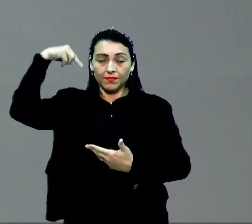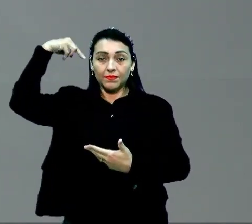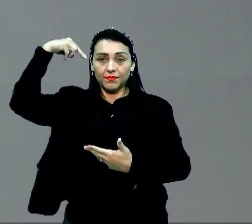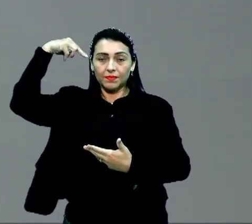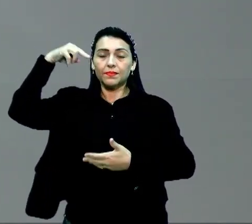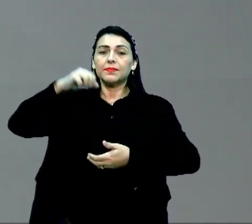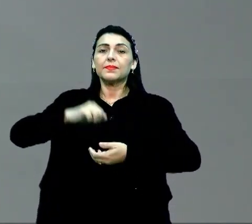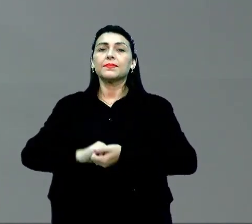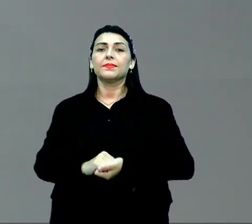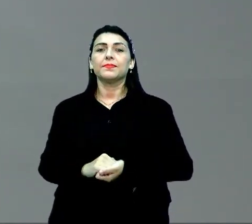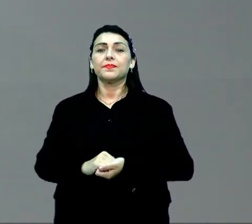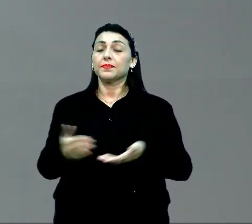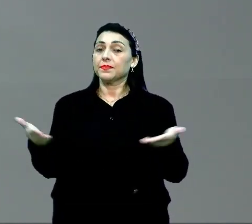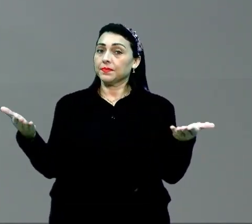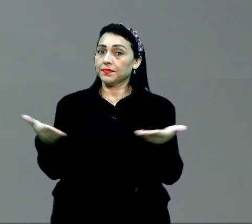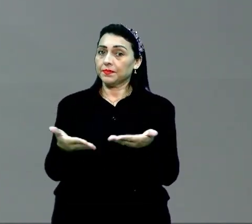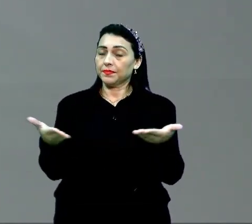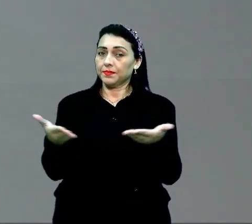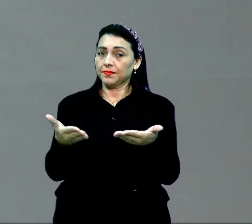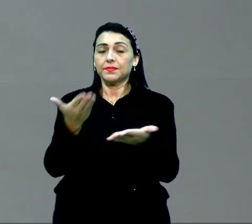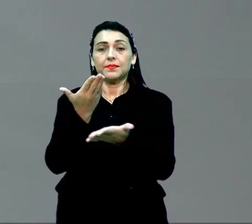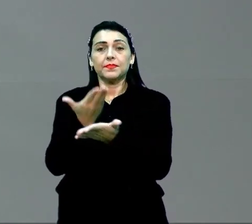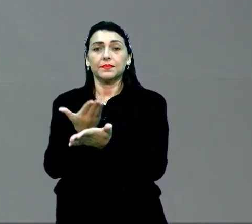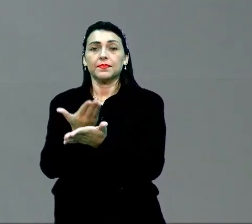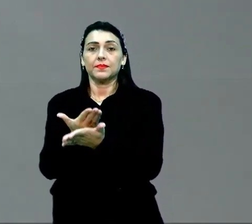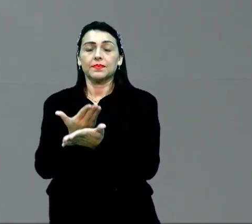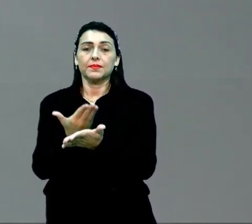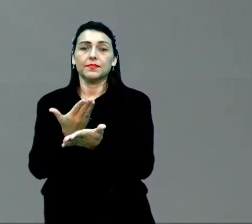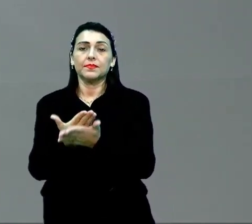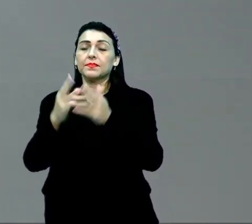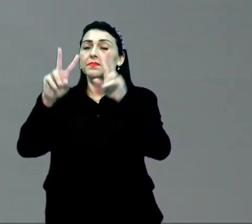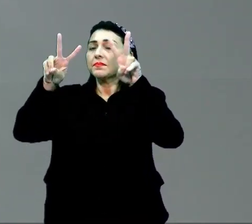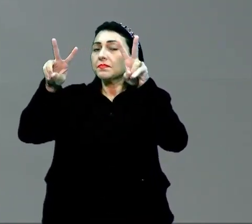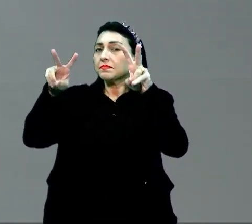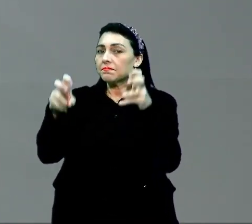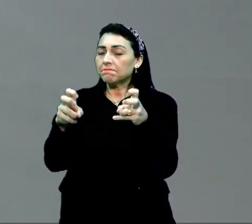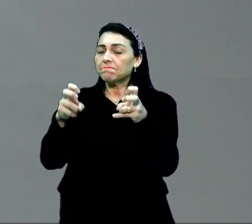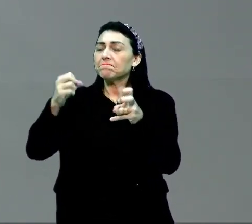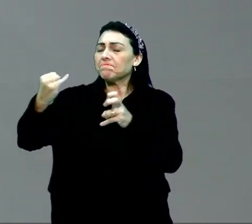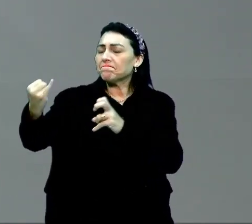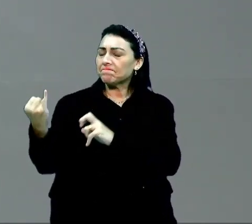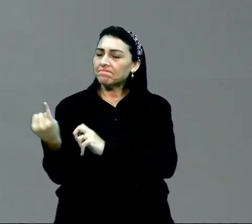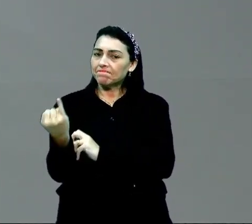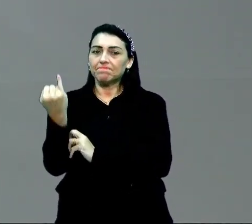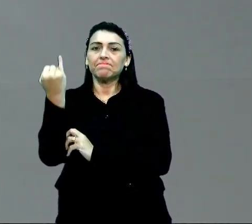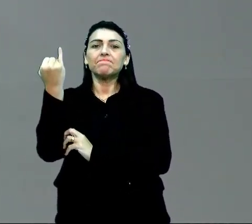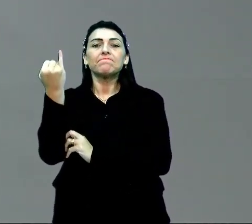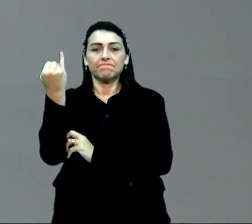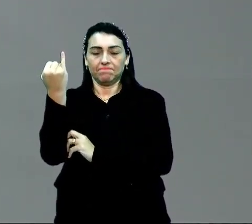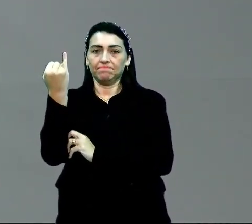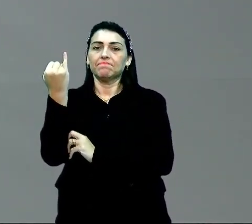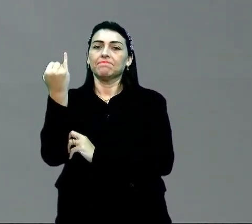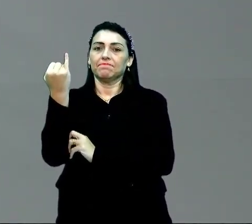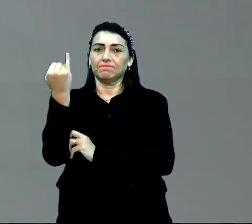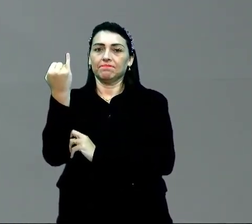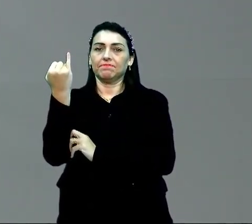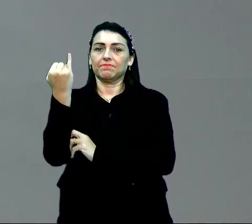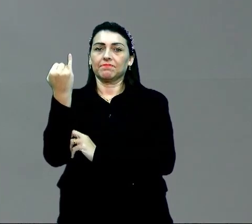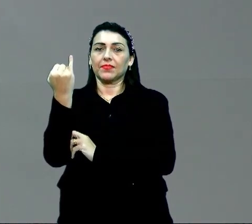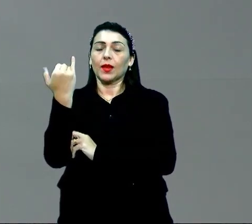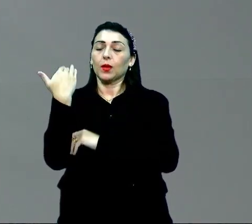Naraline Menezes. Hoje nós iremos estudar um assunto que é de fundamental importância para